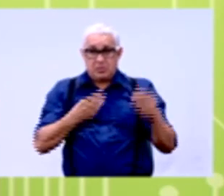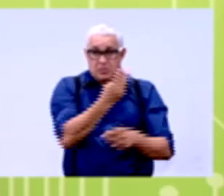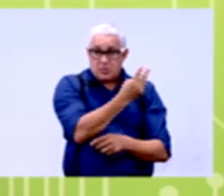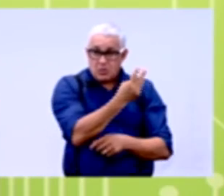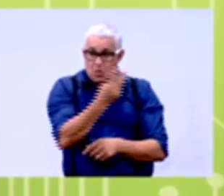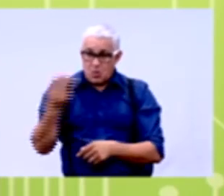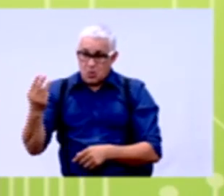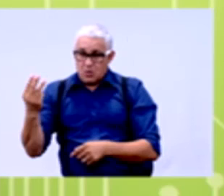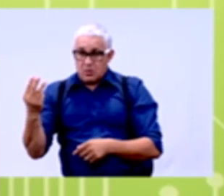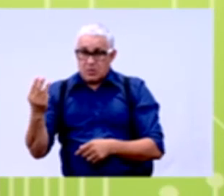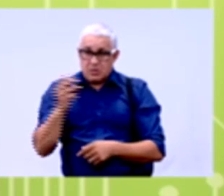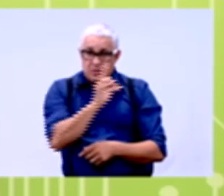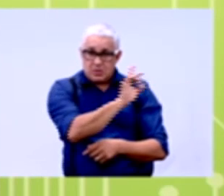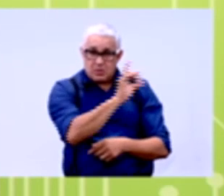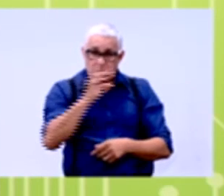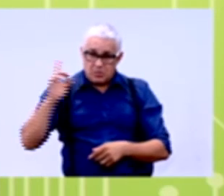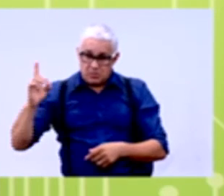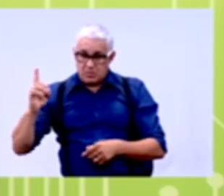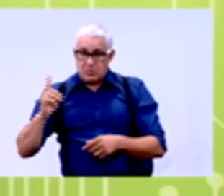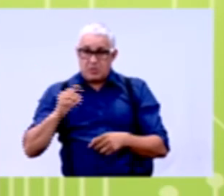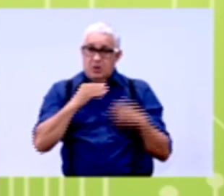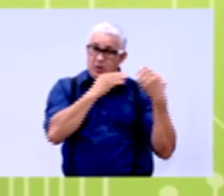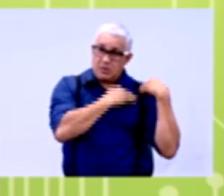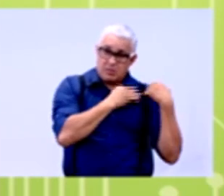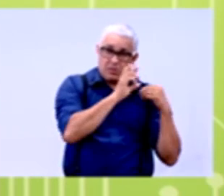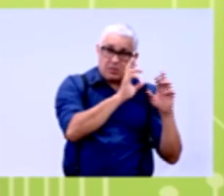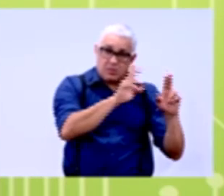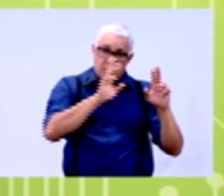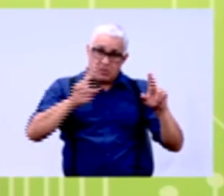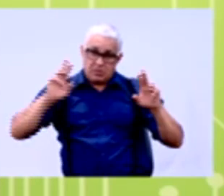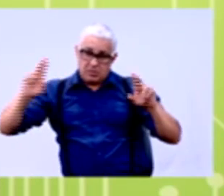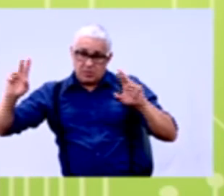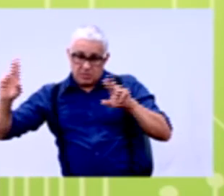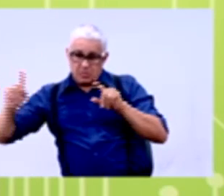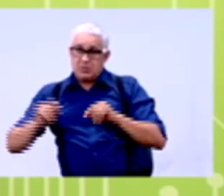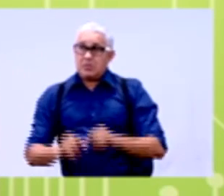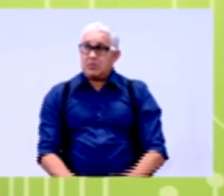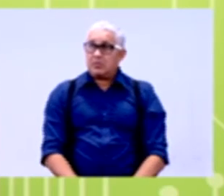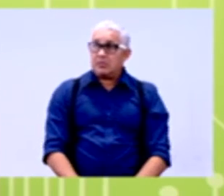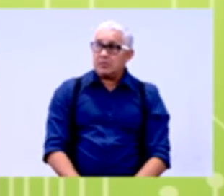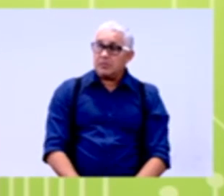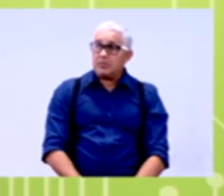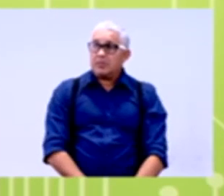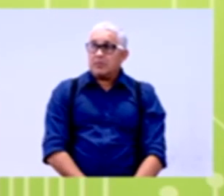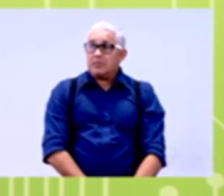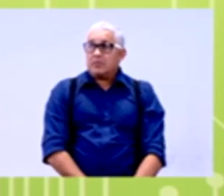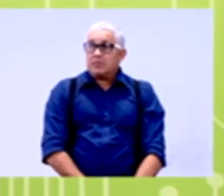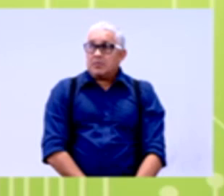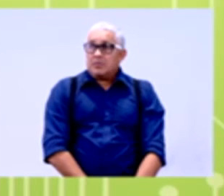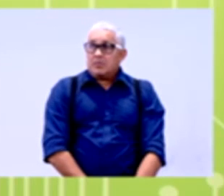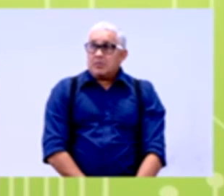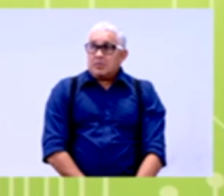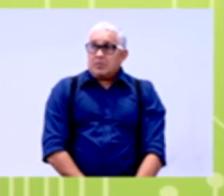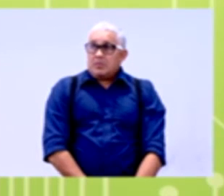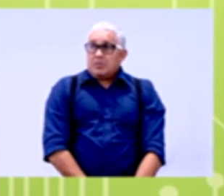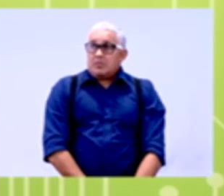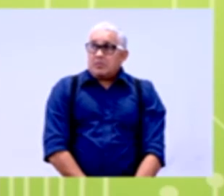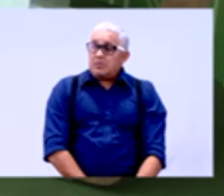aí, porque cada um estará responsável por uma das camadas. Então,